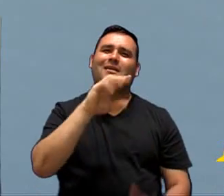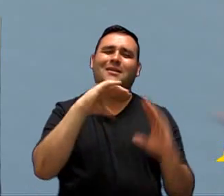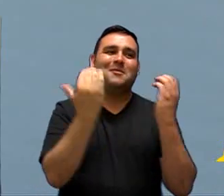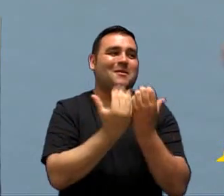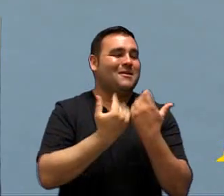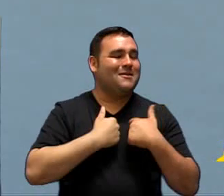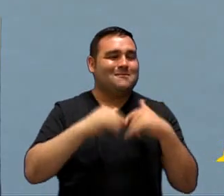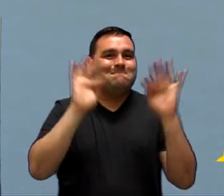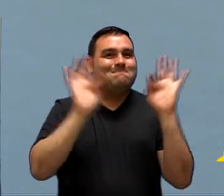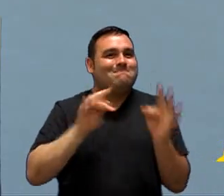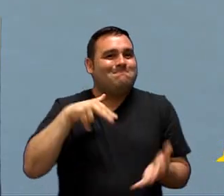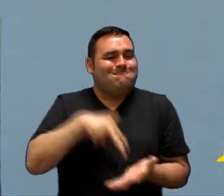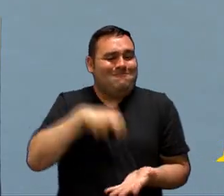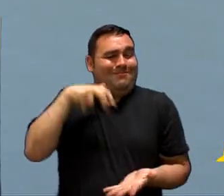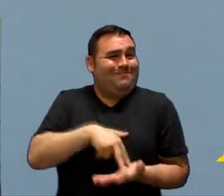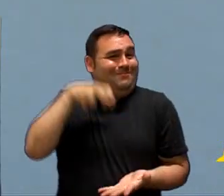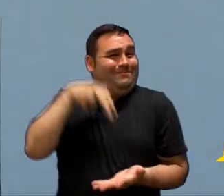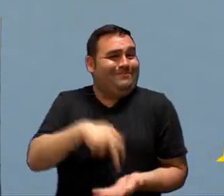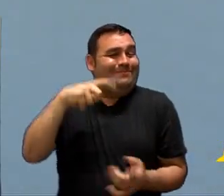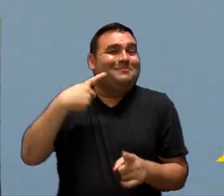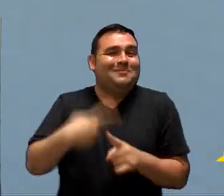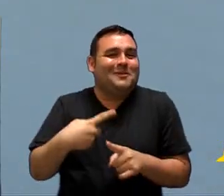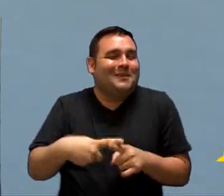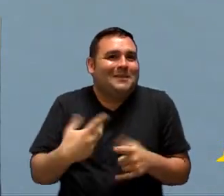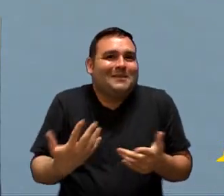eu fiquei muito feliz, entendeu? Porque,